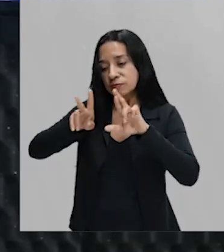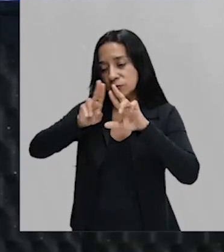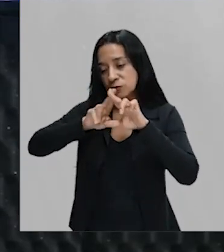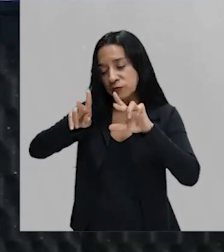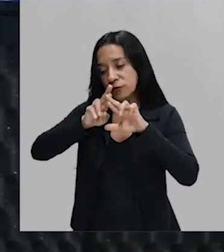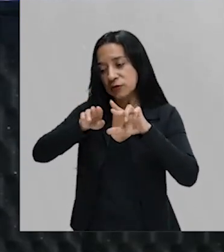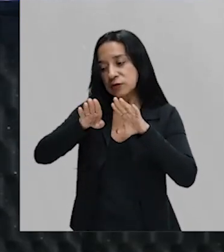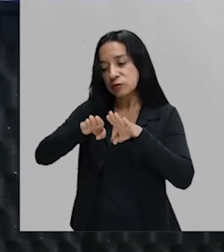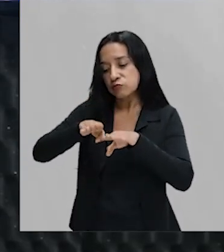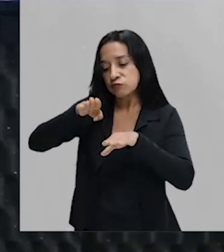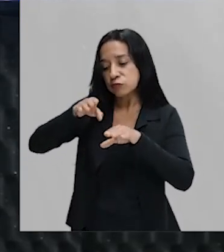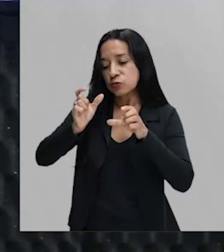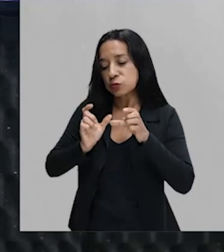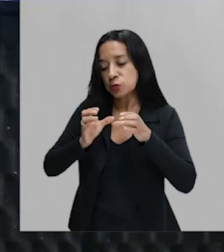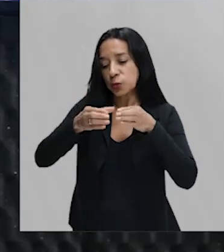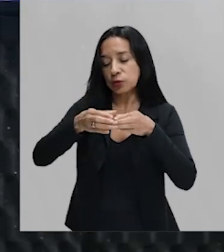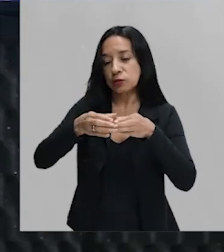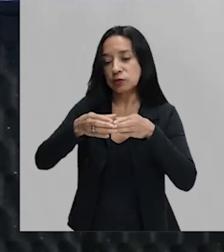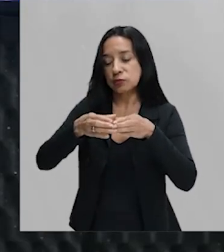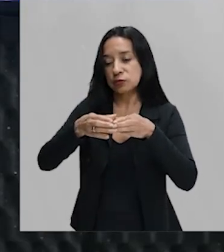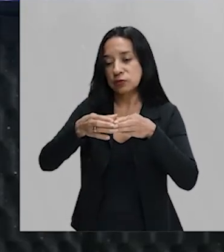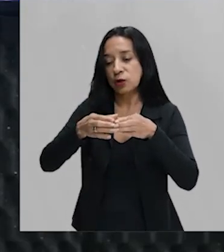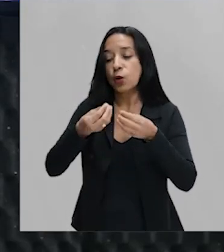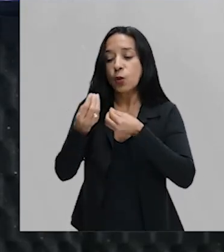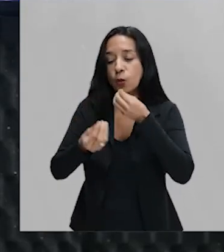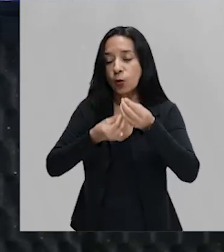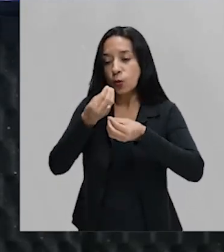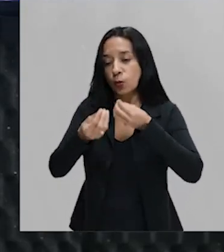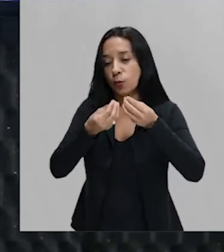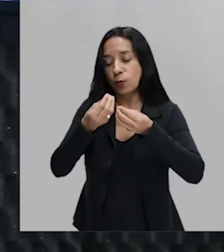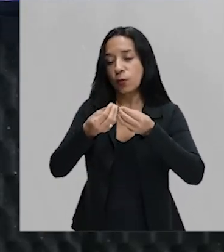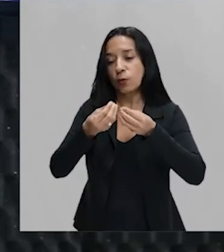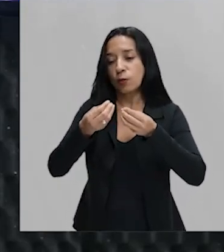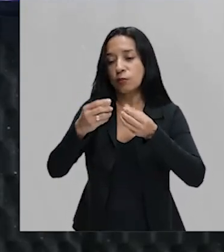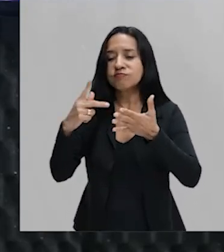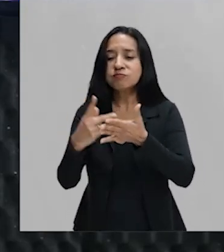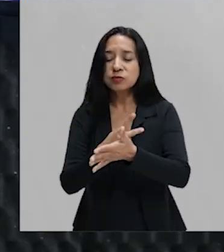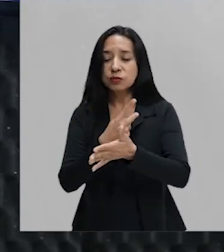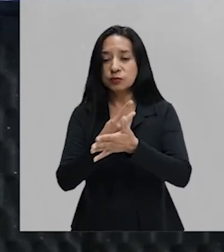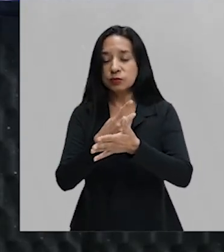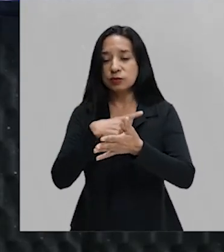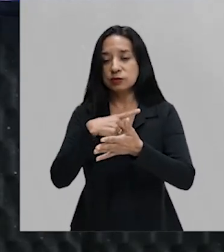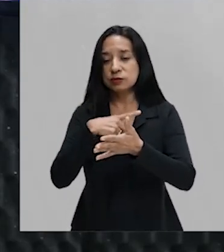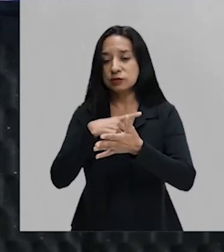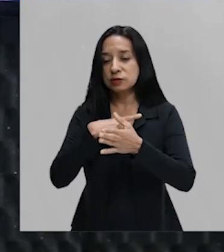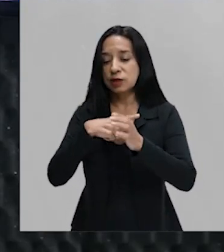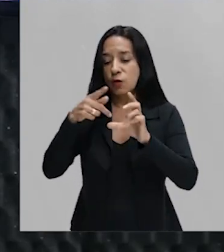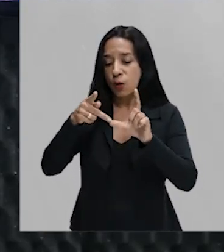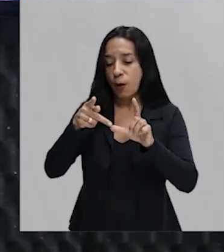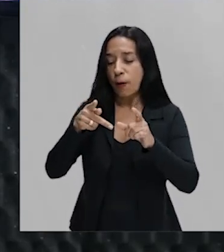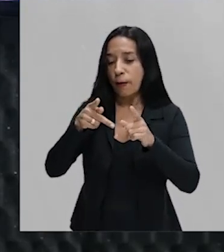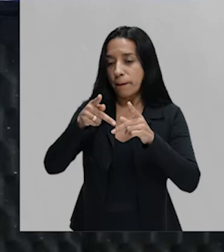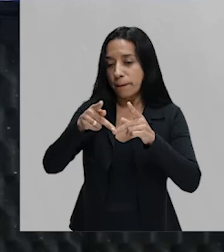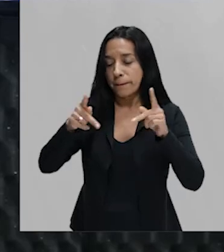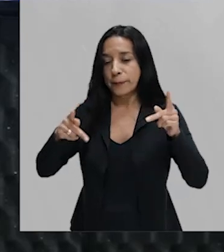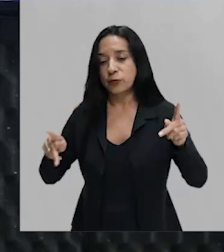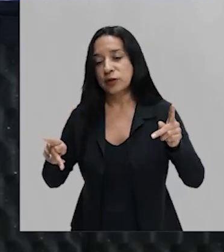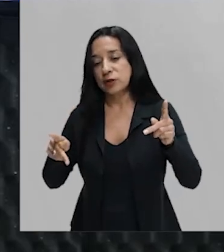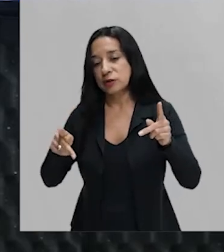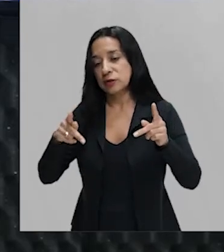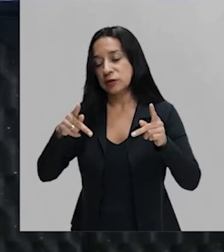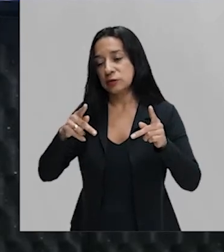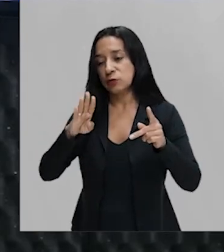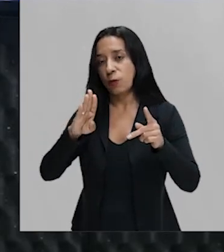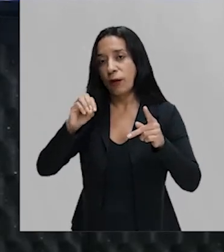de concentrações, tá? E aí, como é que a célula vai fazer, né, pessoal? Existe uma proteína, que é uma bomba